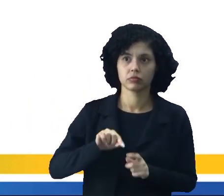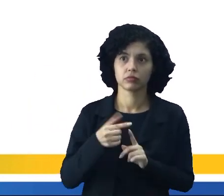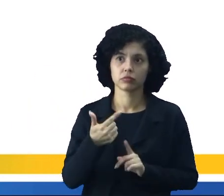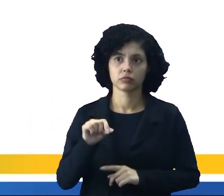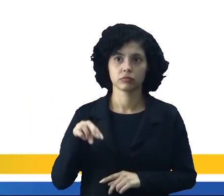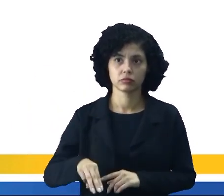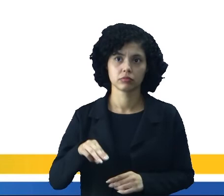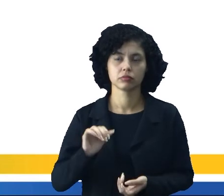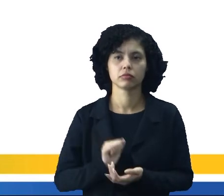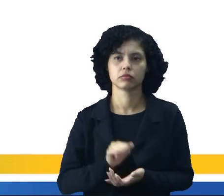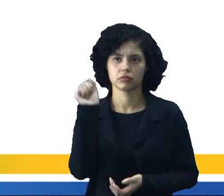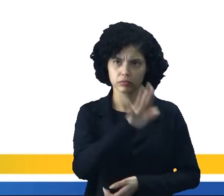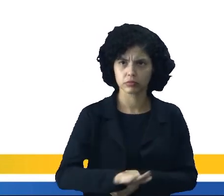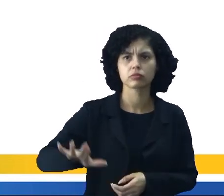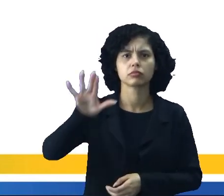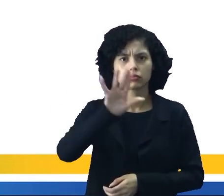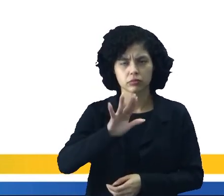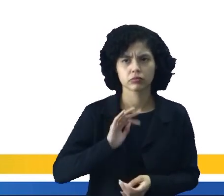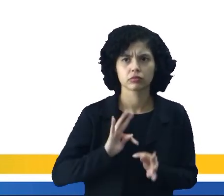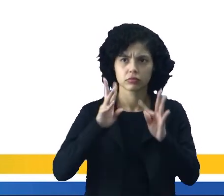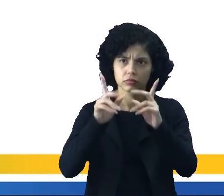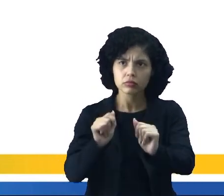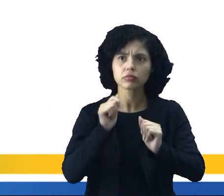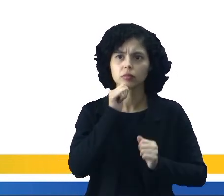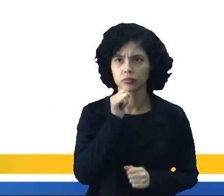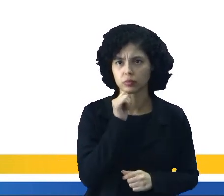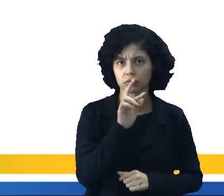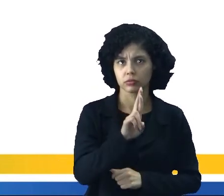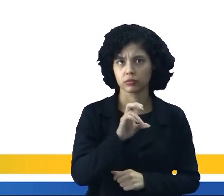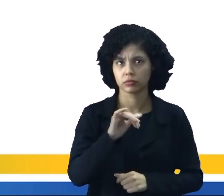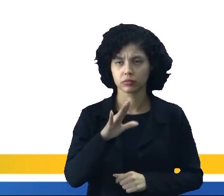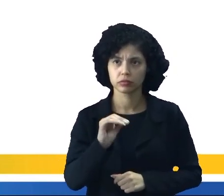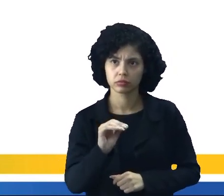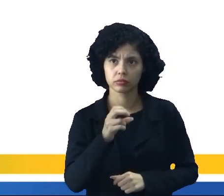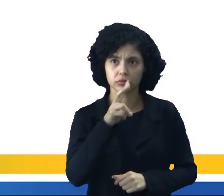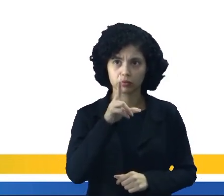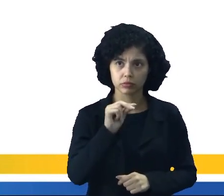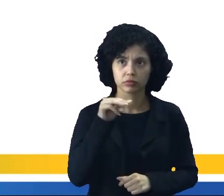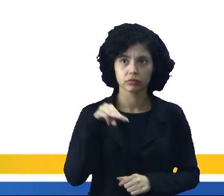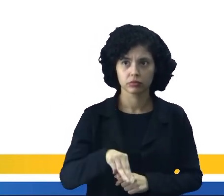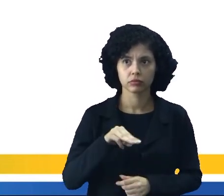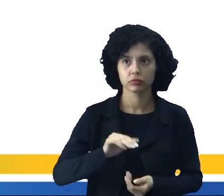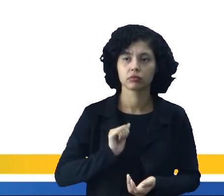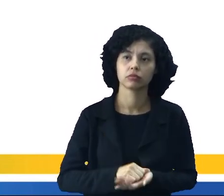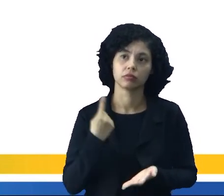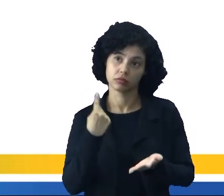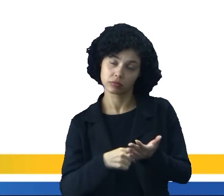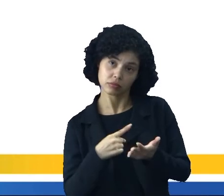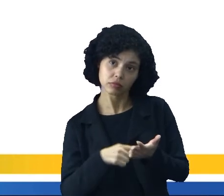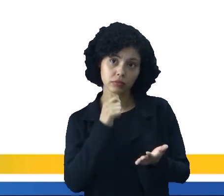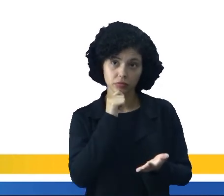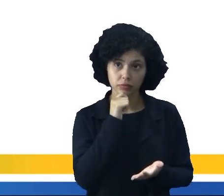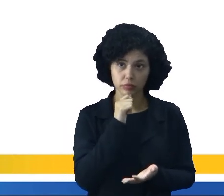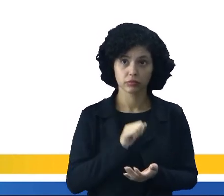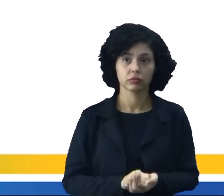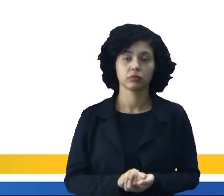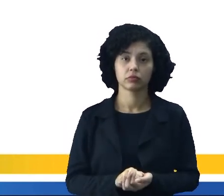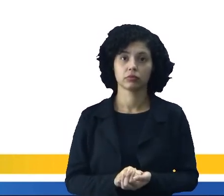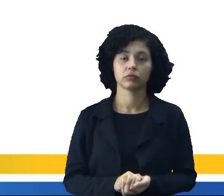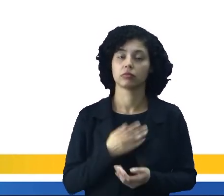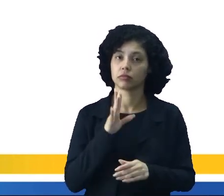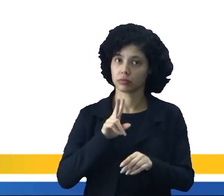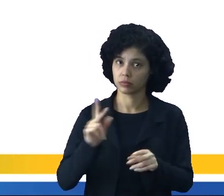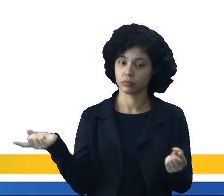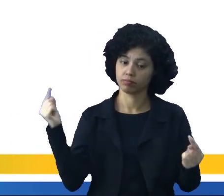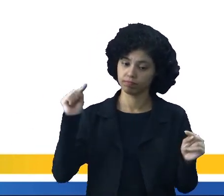área total da pastagem possui raio de 50 metros de comprimento considerando a área de